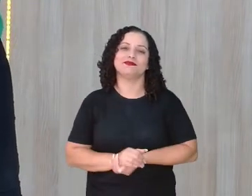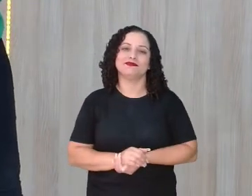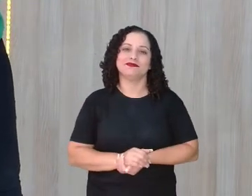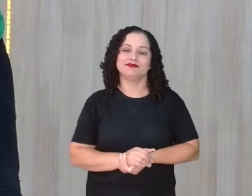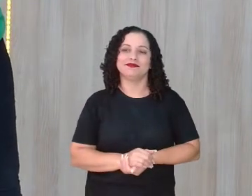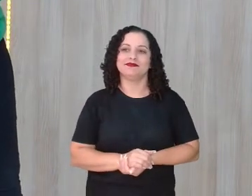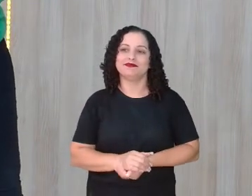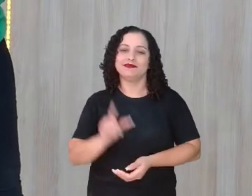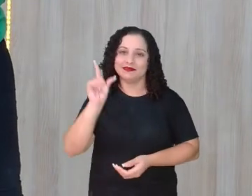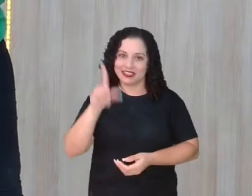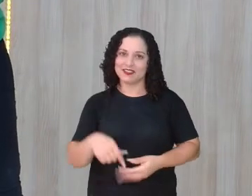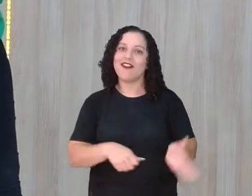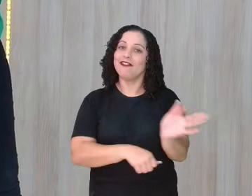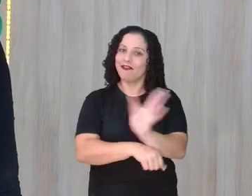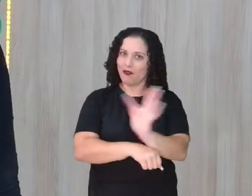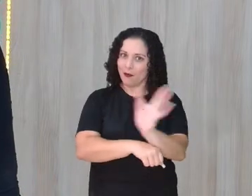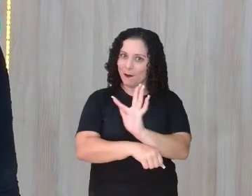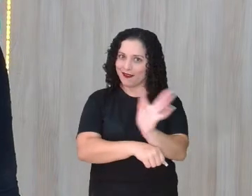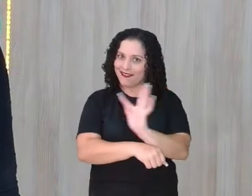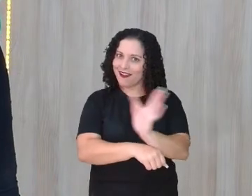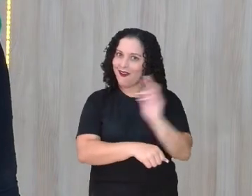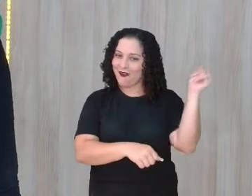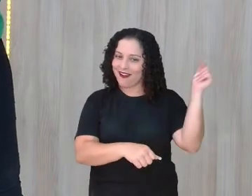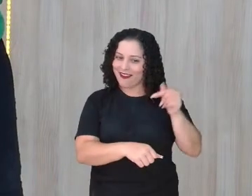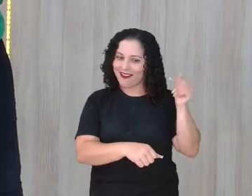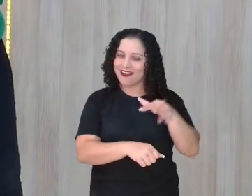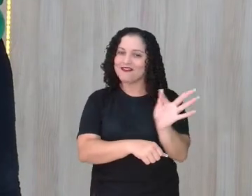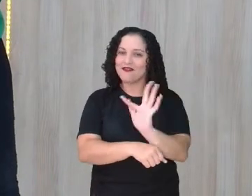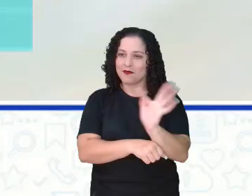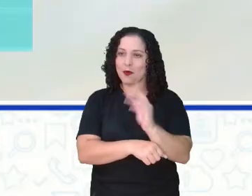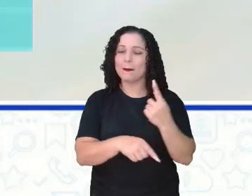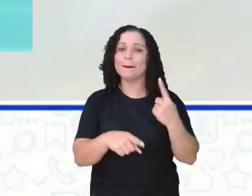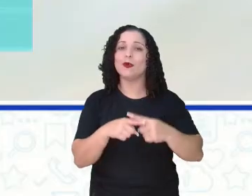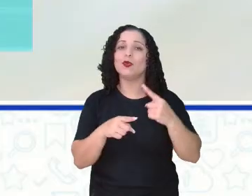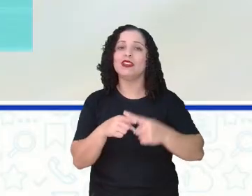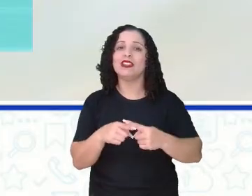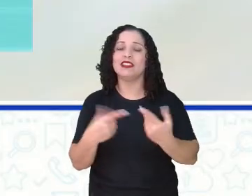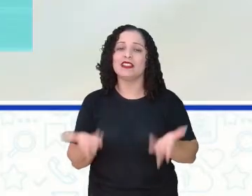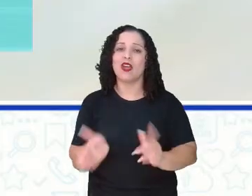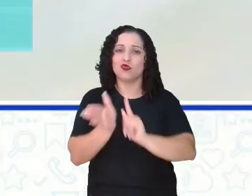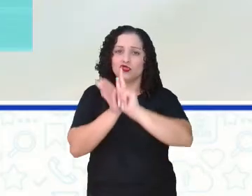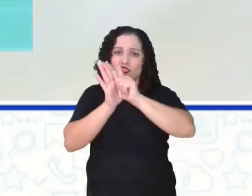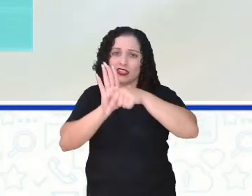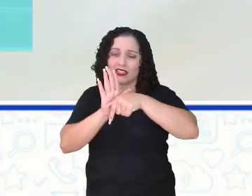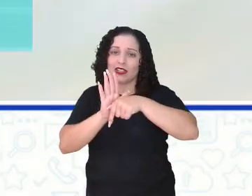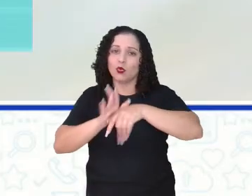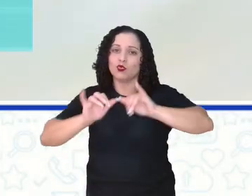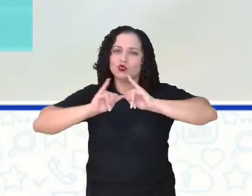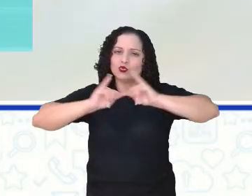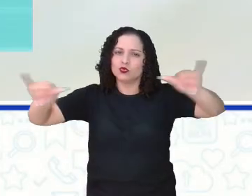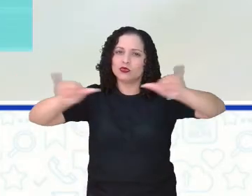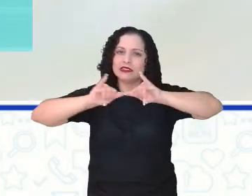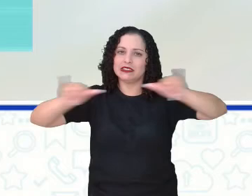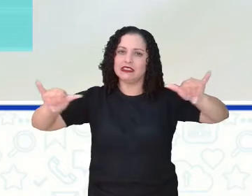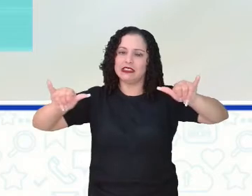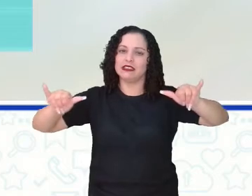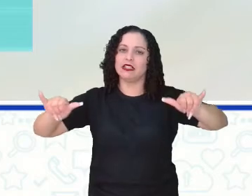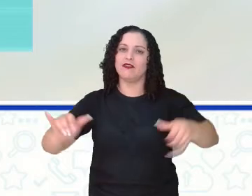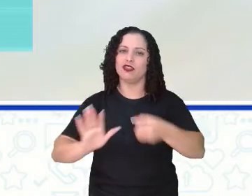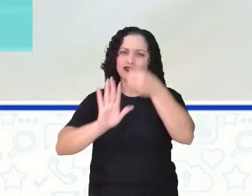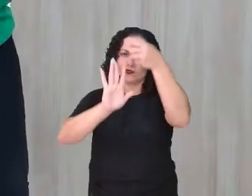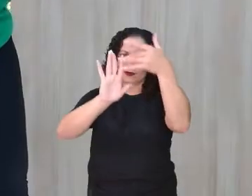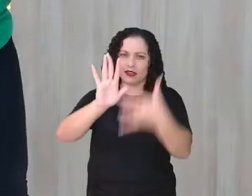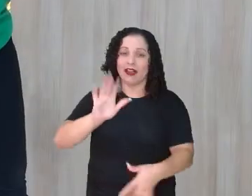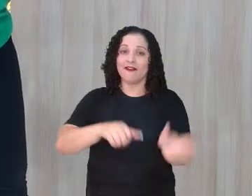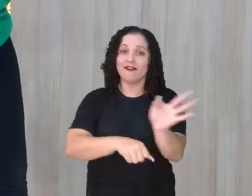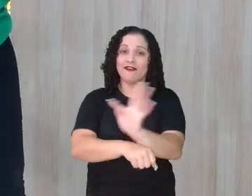Isso, pessoal, a linguagem formal. Por quê? Porque o gênero notícia, ele foi escrito no formal